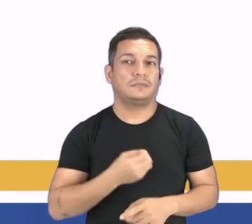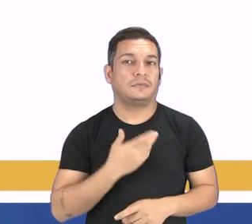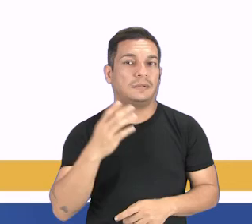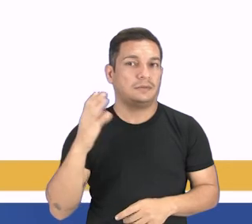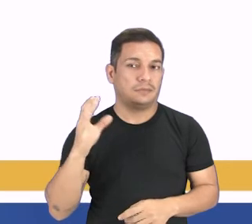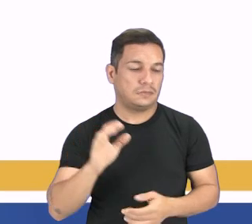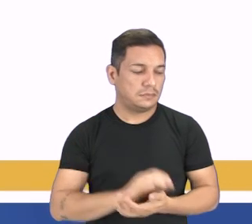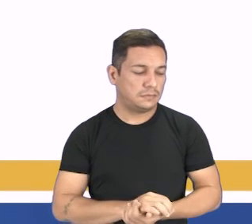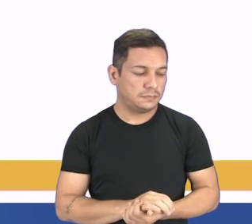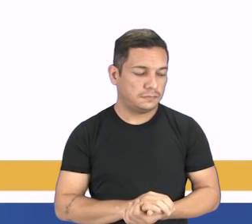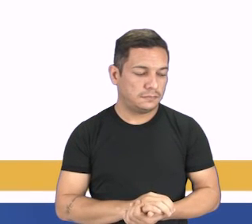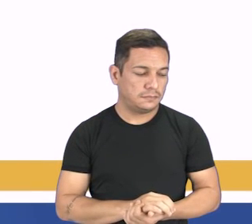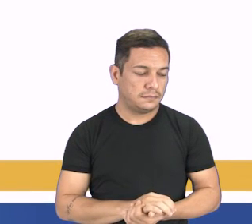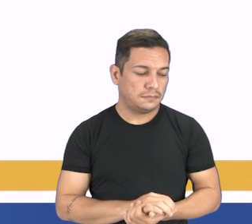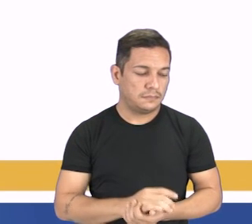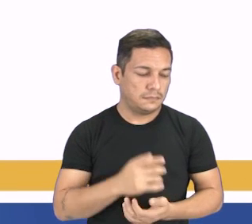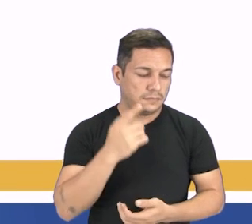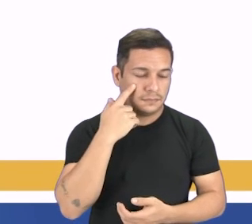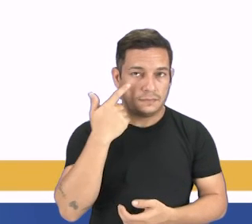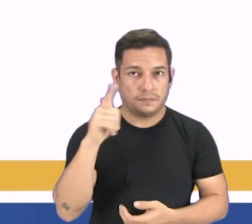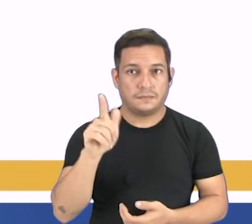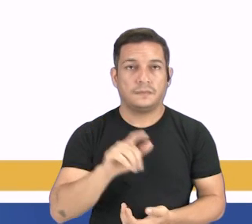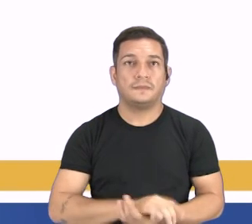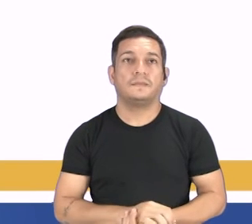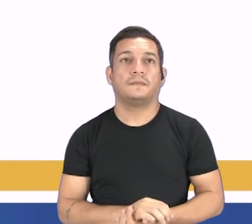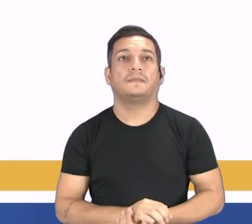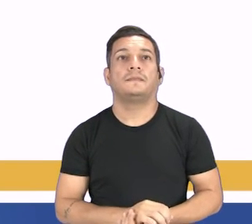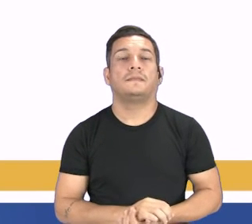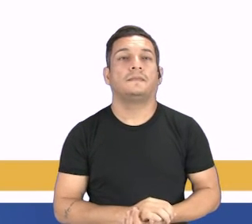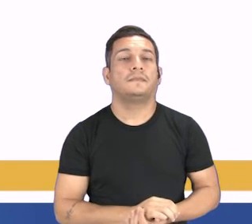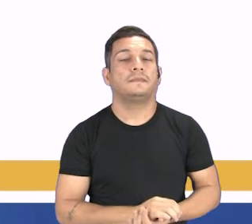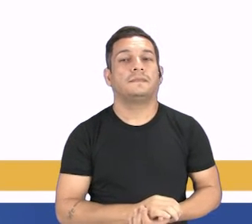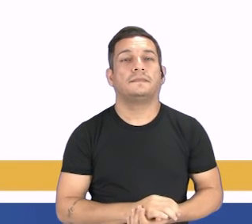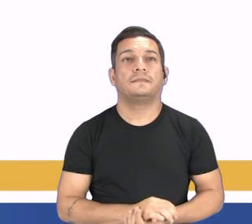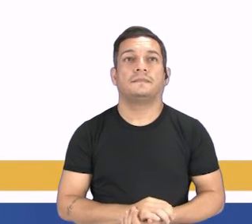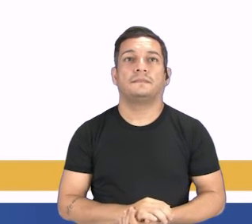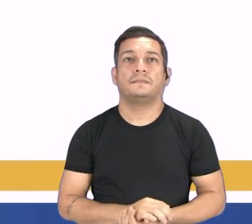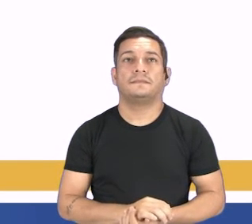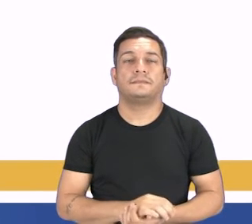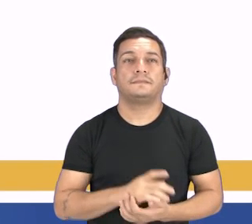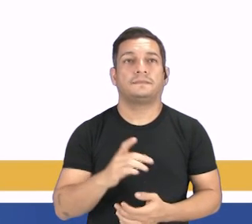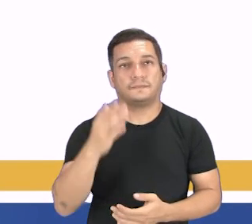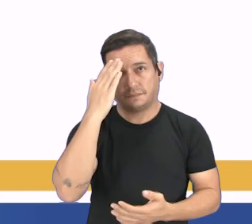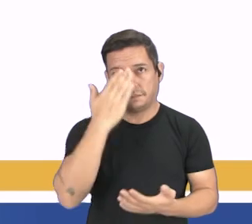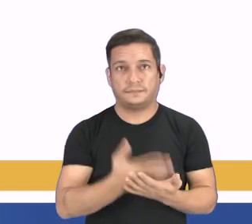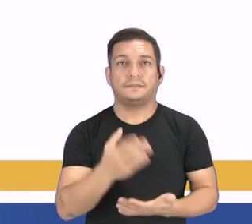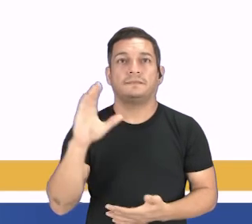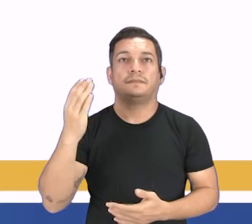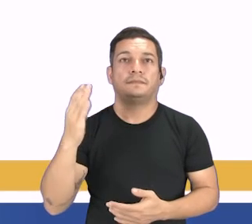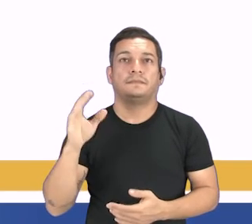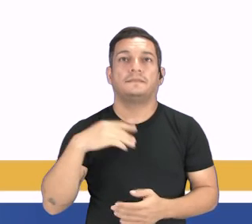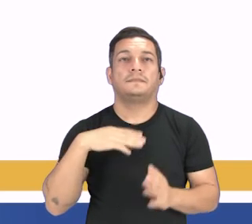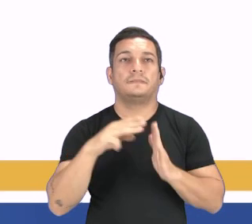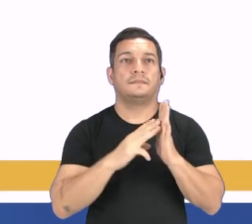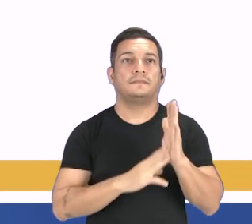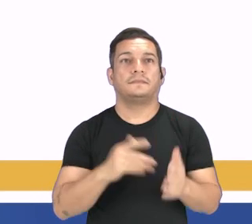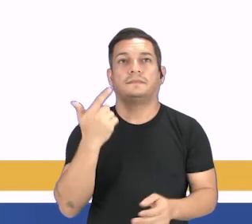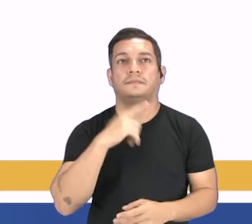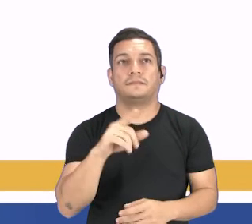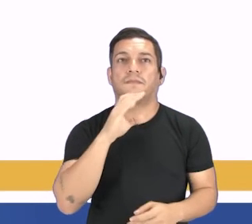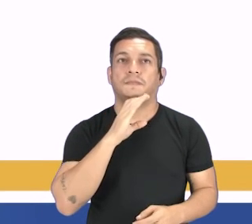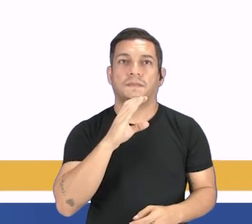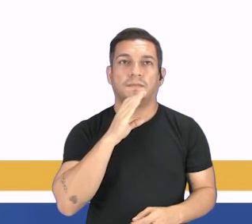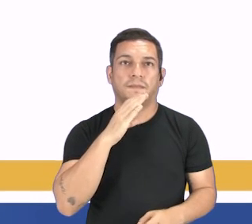a ciência. Vamos ver mais algumas. Uma outra afirmação. A credibilidade da ciência como método